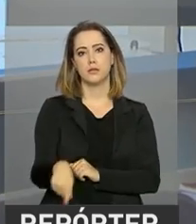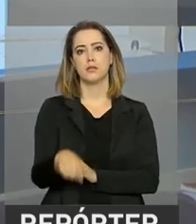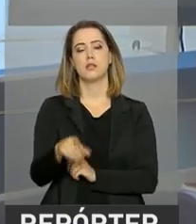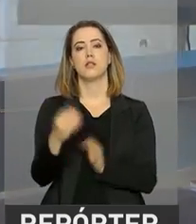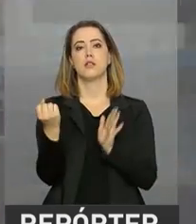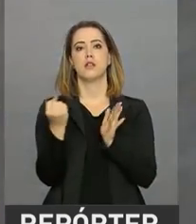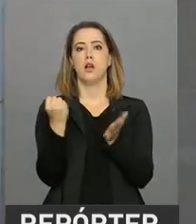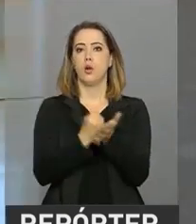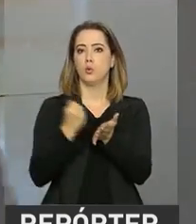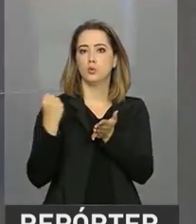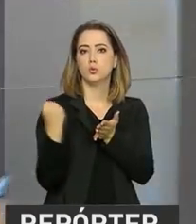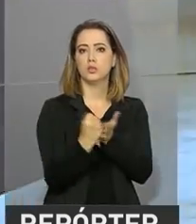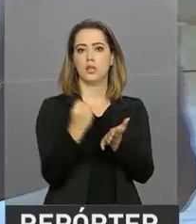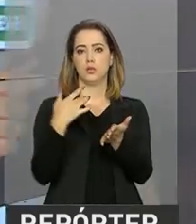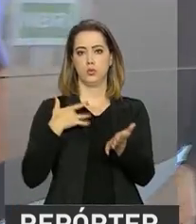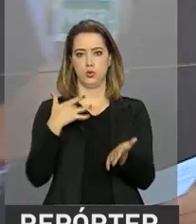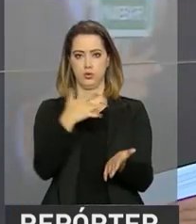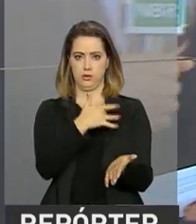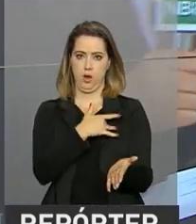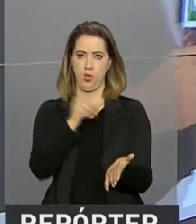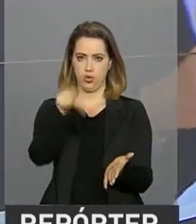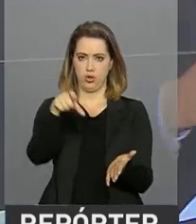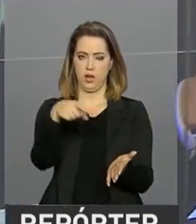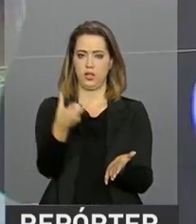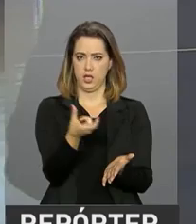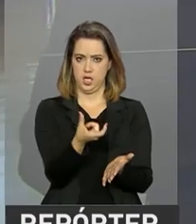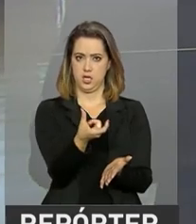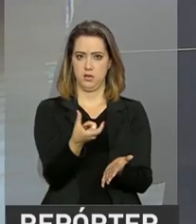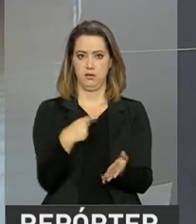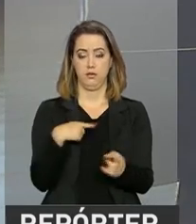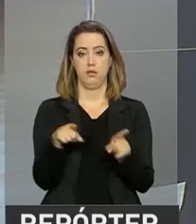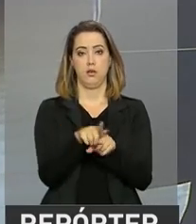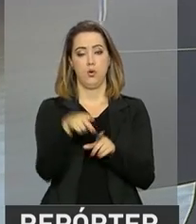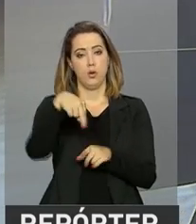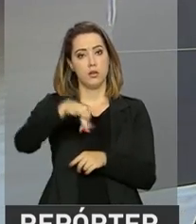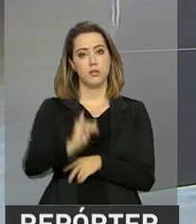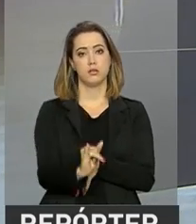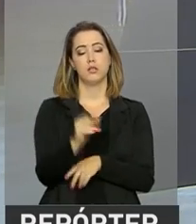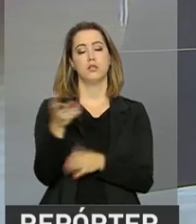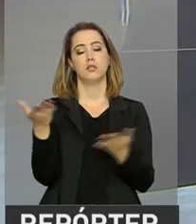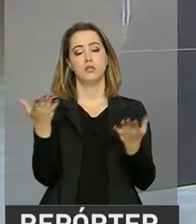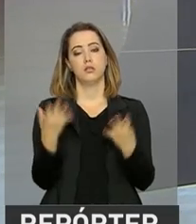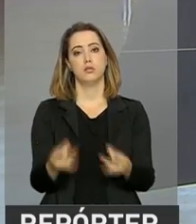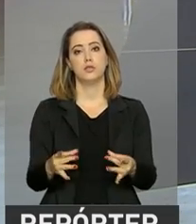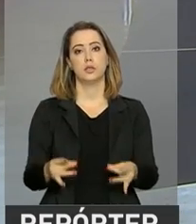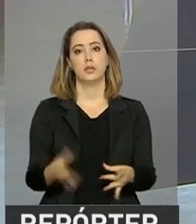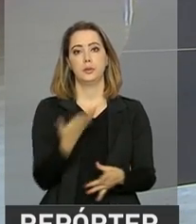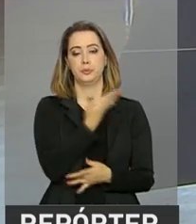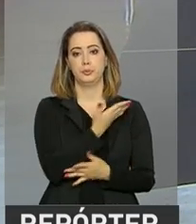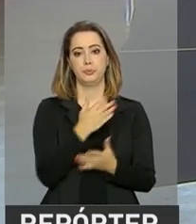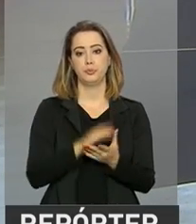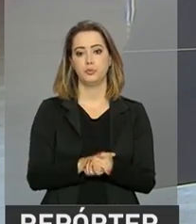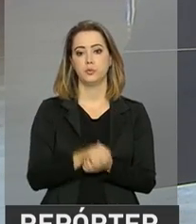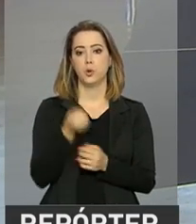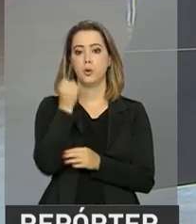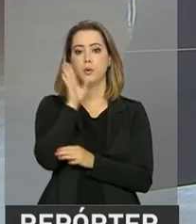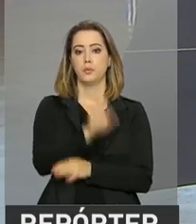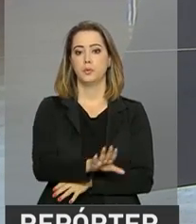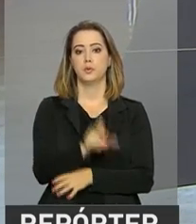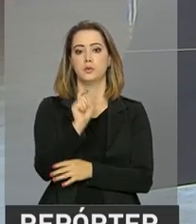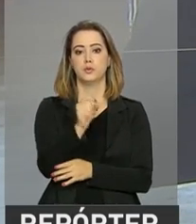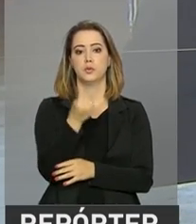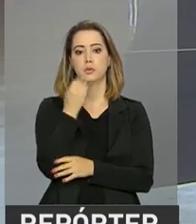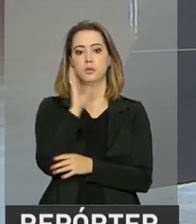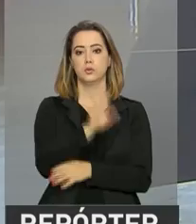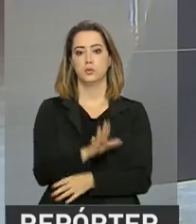saúde. E o repórter Ney Pereira, que está aqui comigo na tela, traz para a gente as informações sobre esse assunto. Boa tarde, Ney. Boa tarde, Zé Luiz.